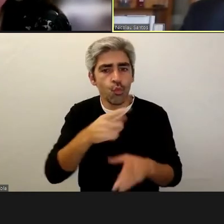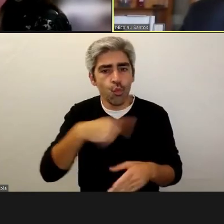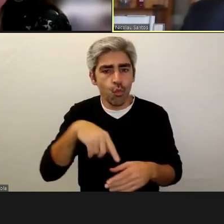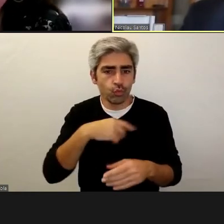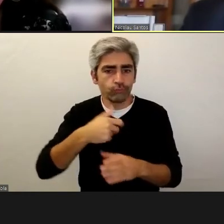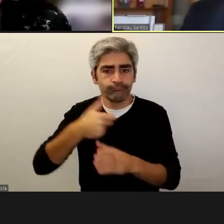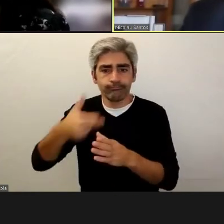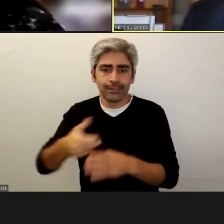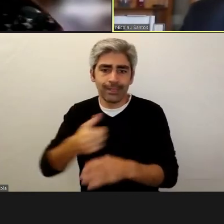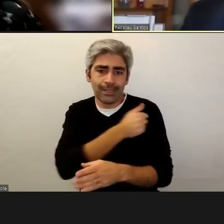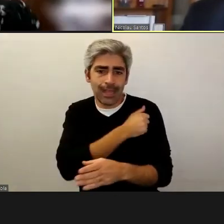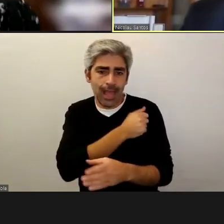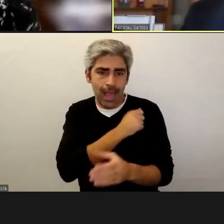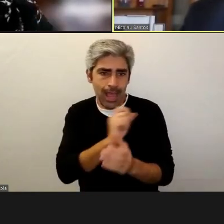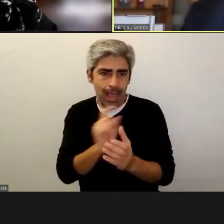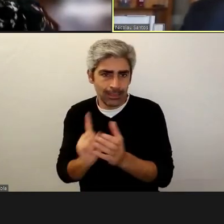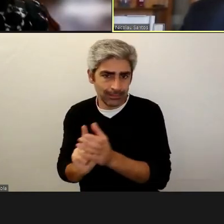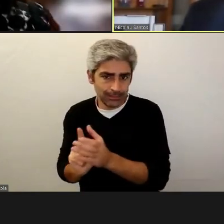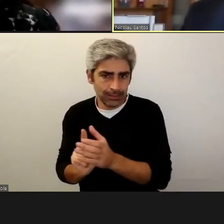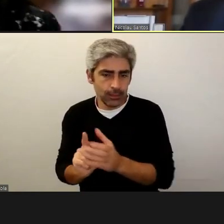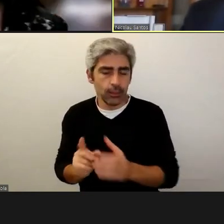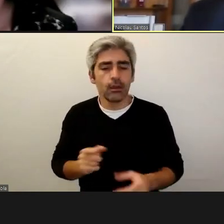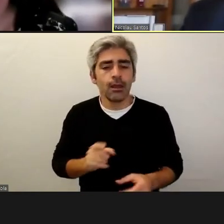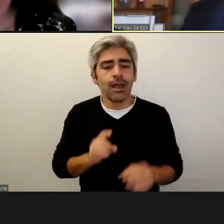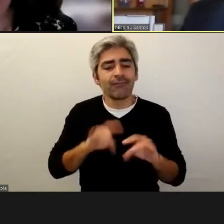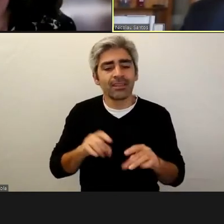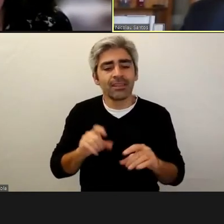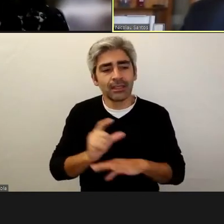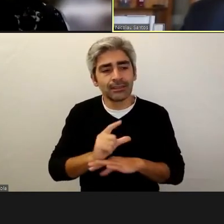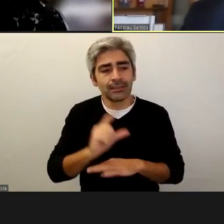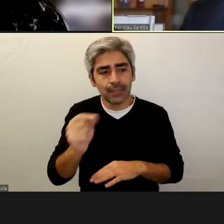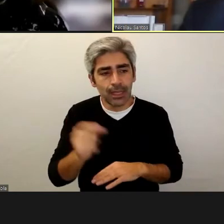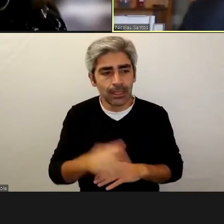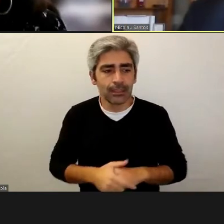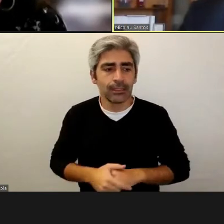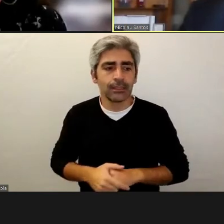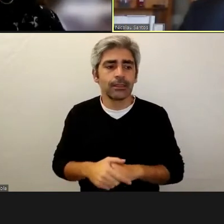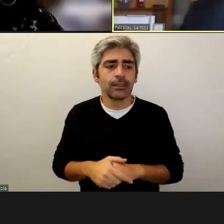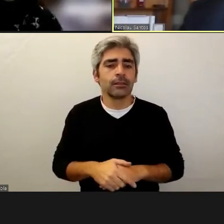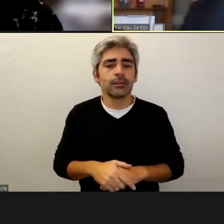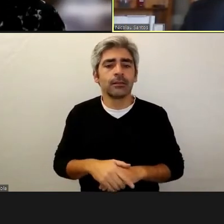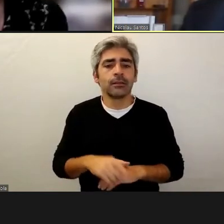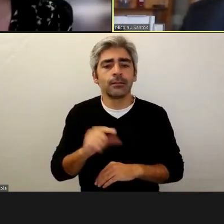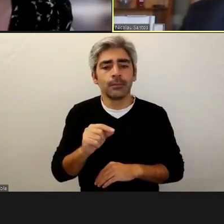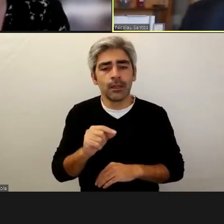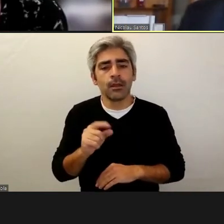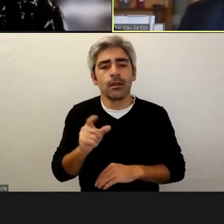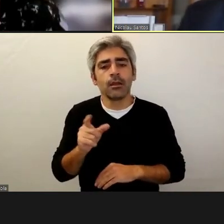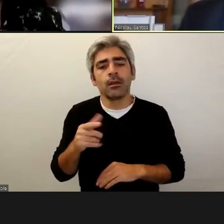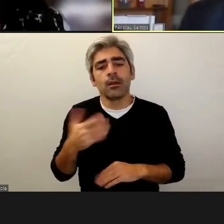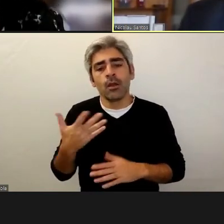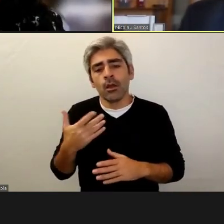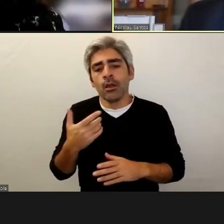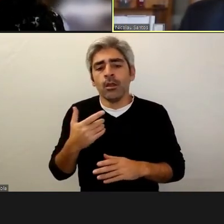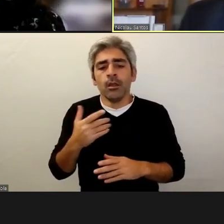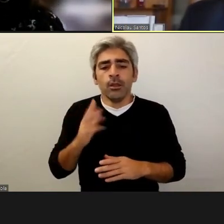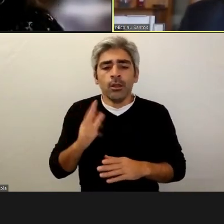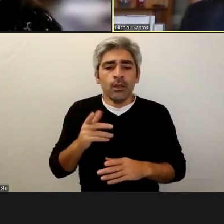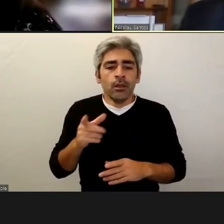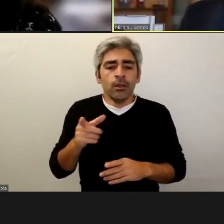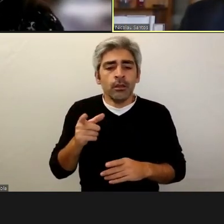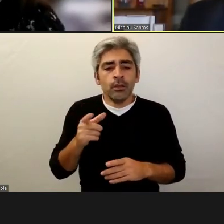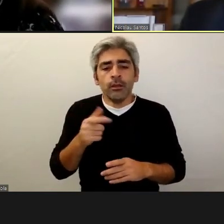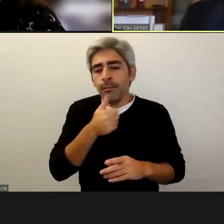nossas casas, que evitássemos sair. Passou a admitir, e agora já está a